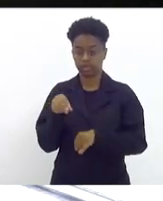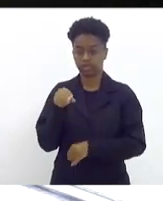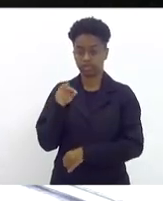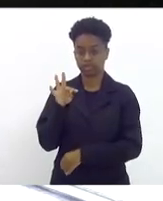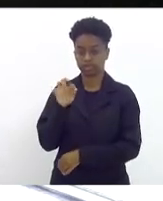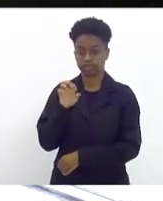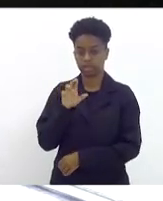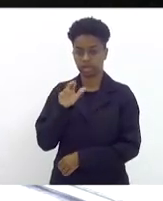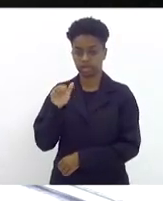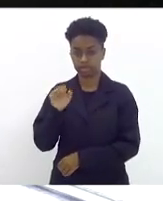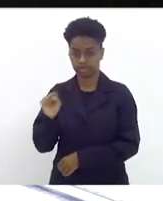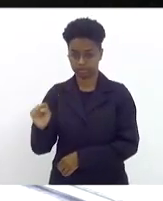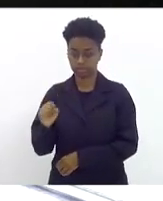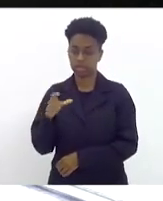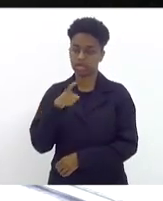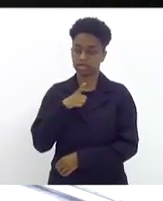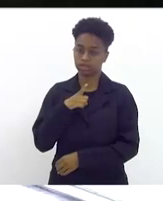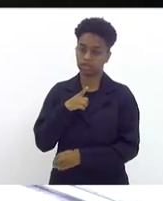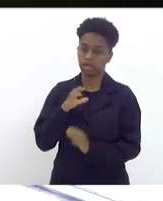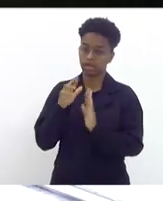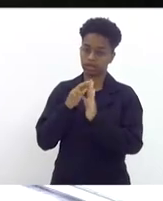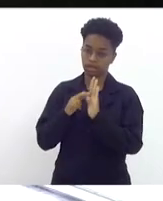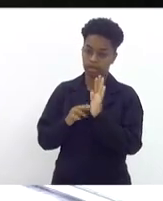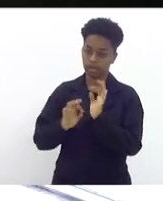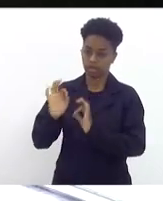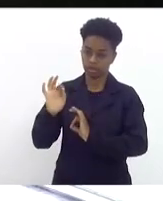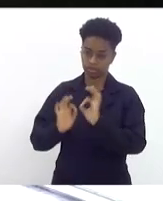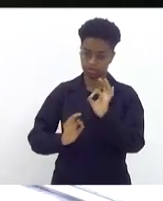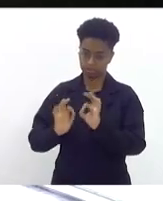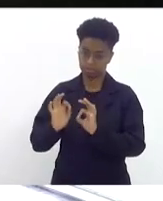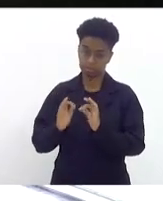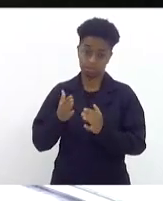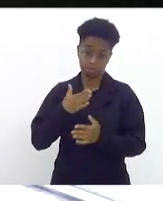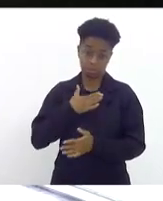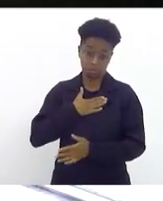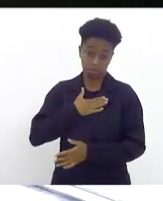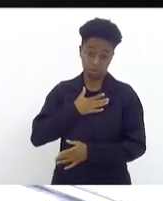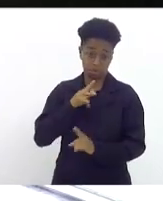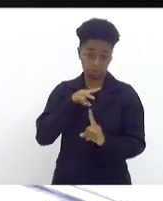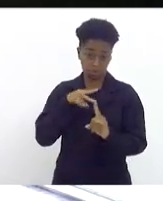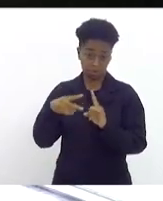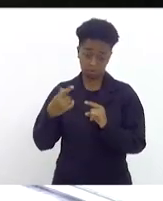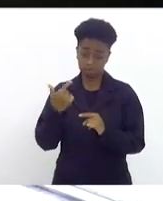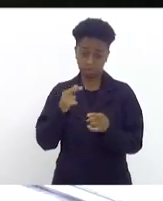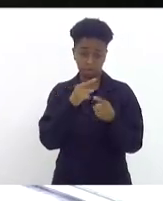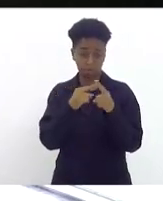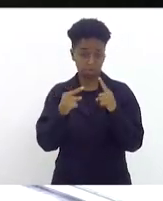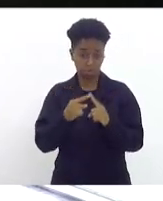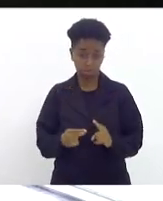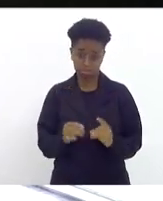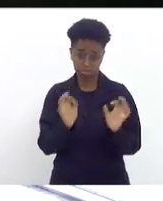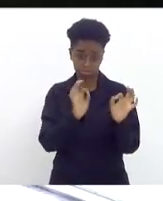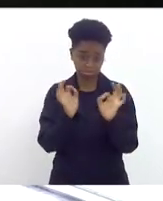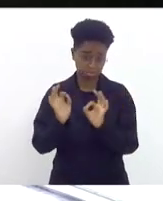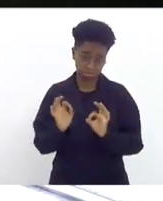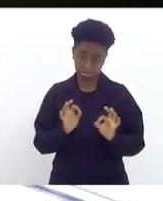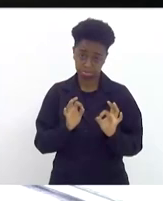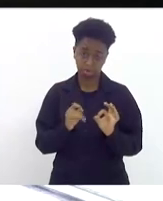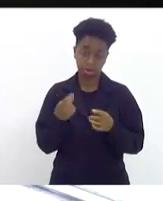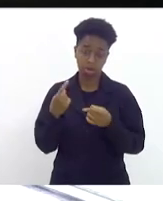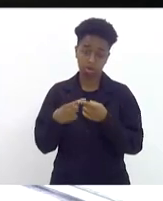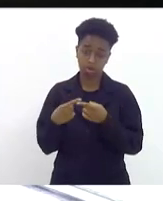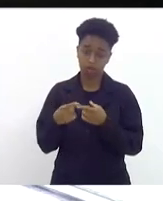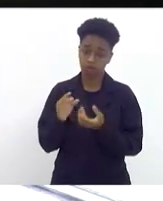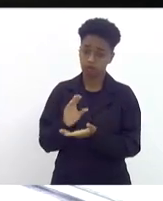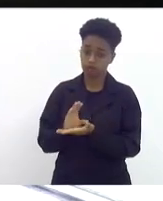fazer titulação e regularização fundiária o meu entendimento não tem proibição nenhuma que o fundo